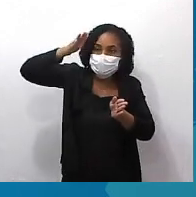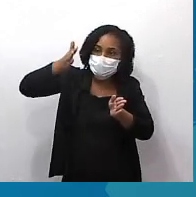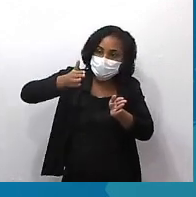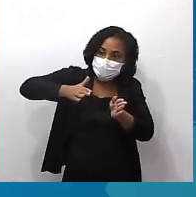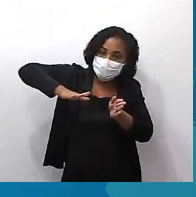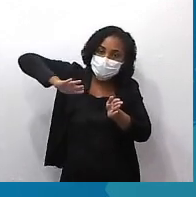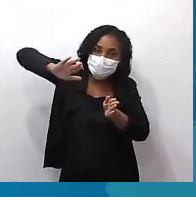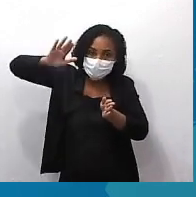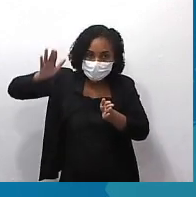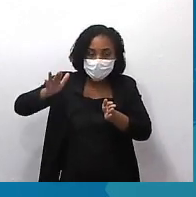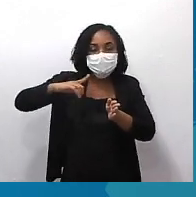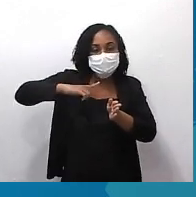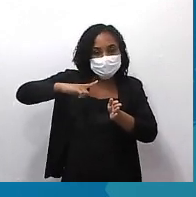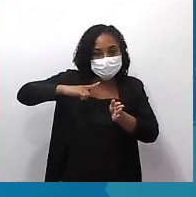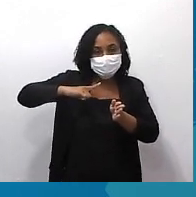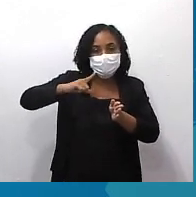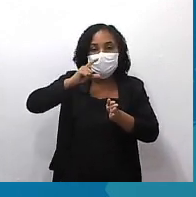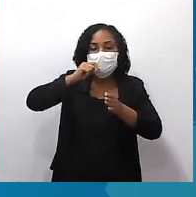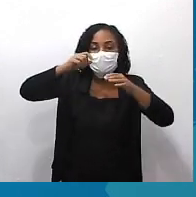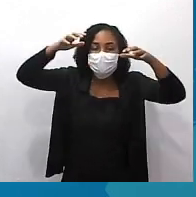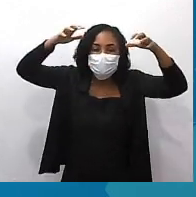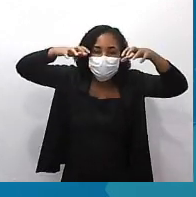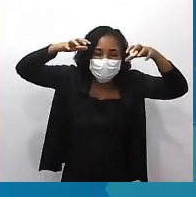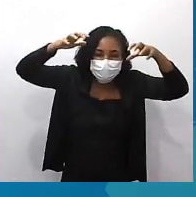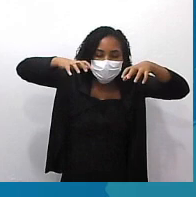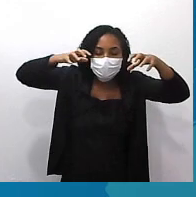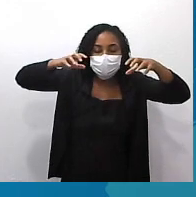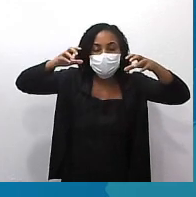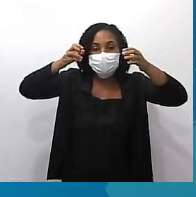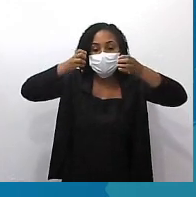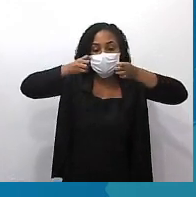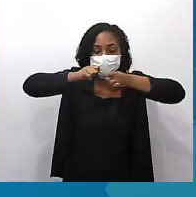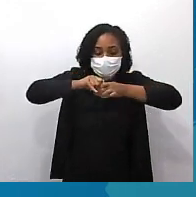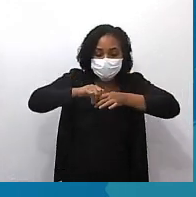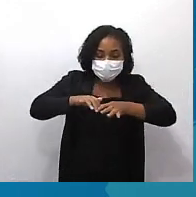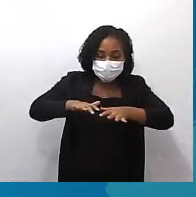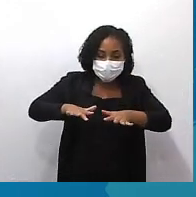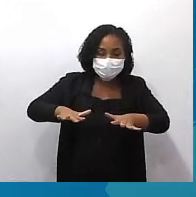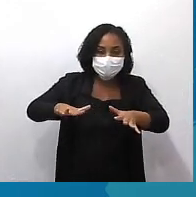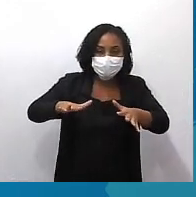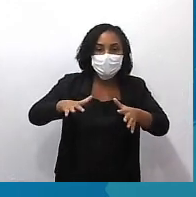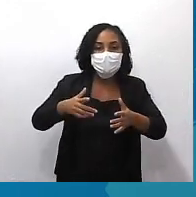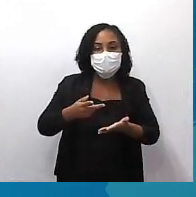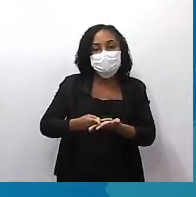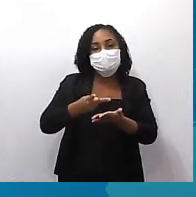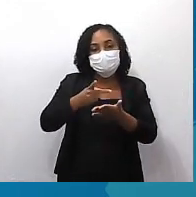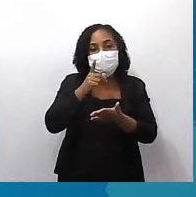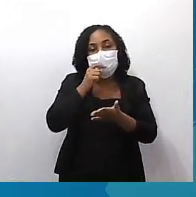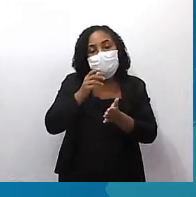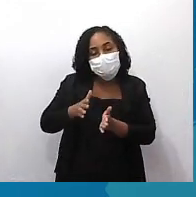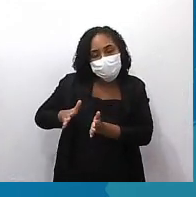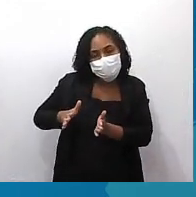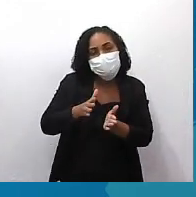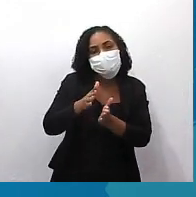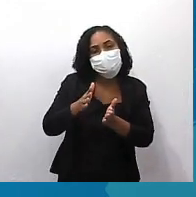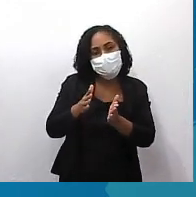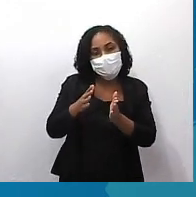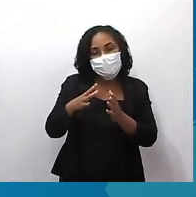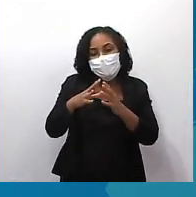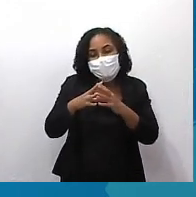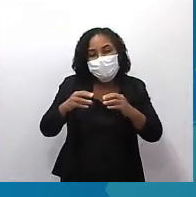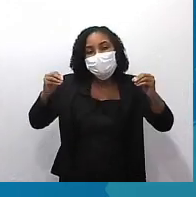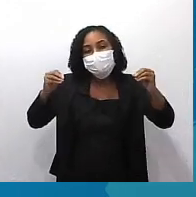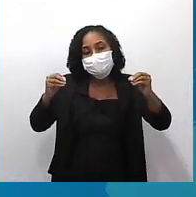relevo. Então, vai receber aquela água da chuva, a água vai escoar e ali vai formar rios, em gerais intermitentes, porque